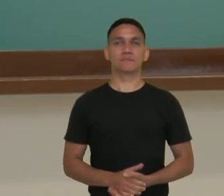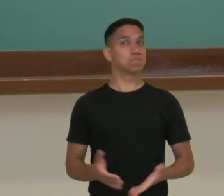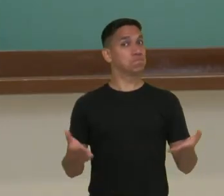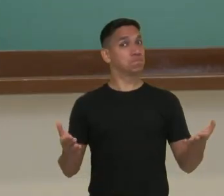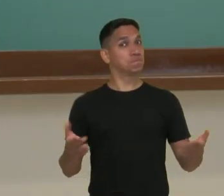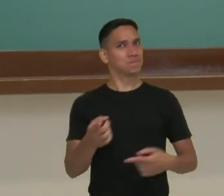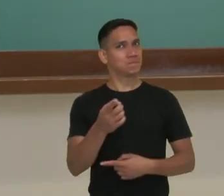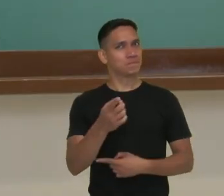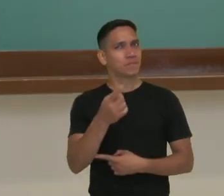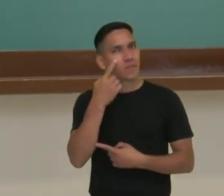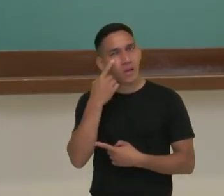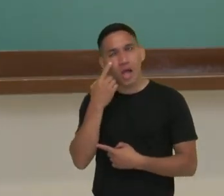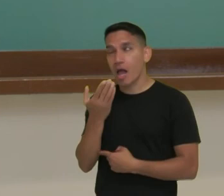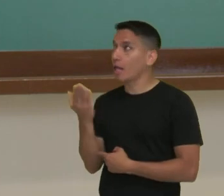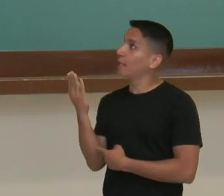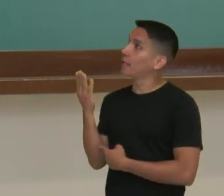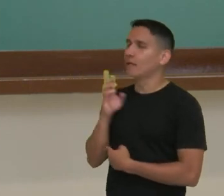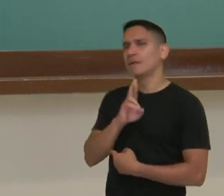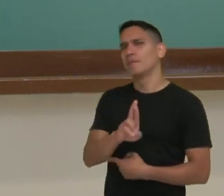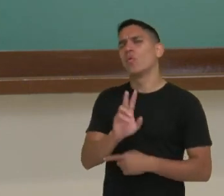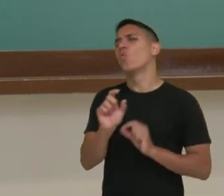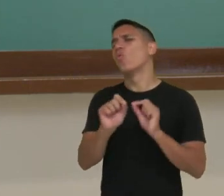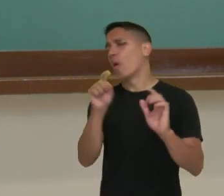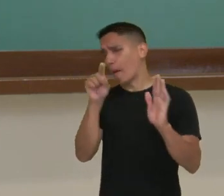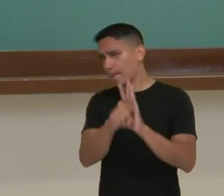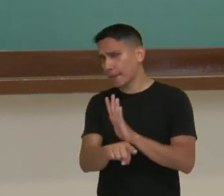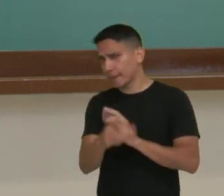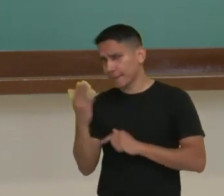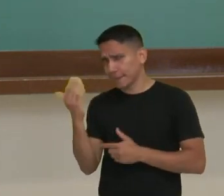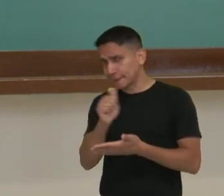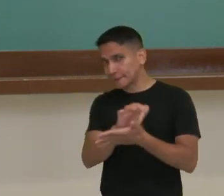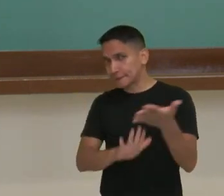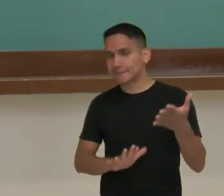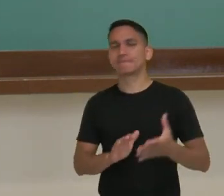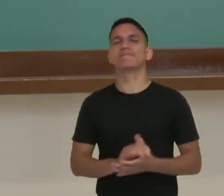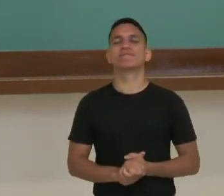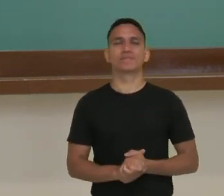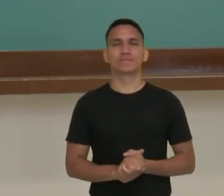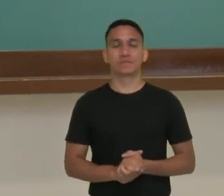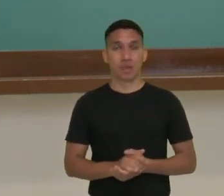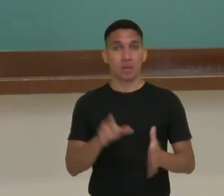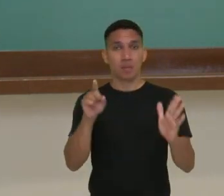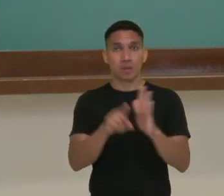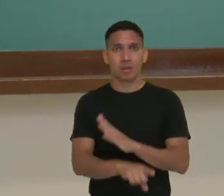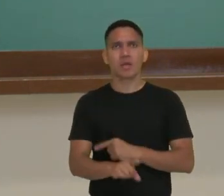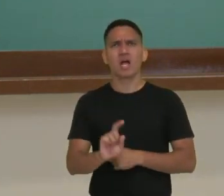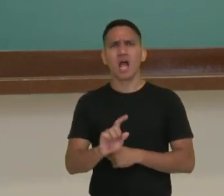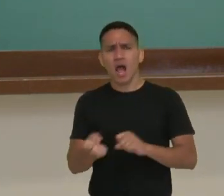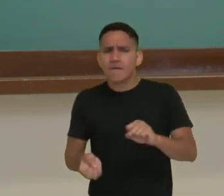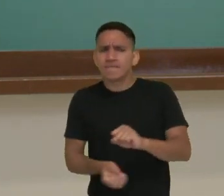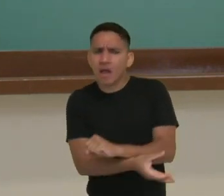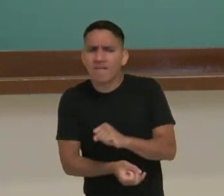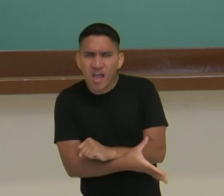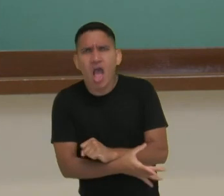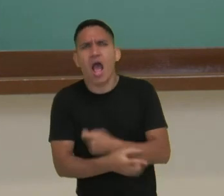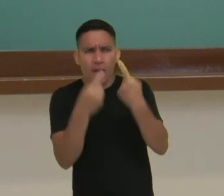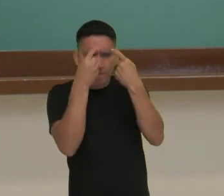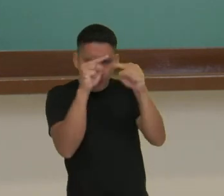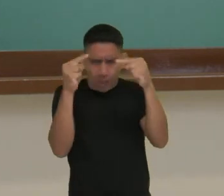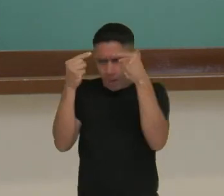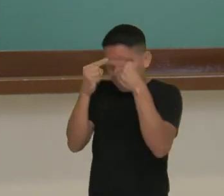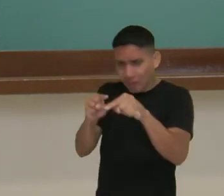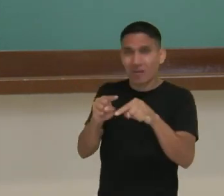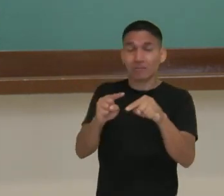Então, pessoal, bom, qual era a pergunta dessa atividade? A fraude e a violência predominavam durante o